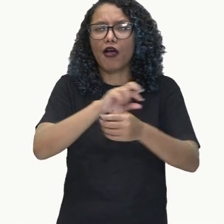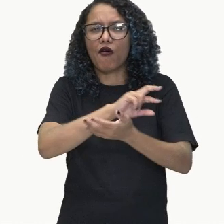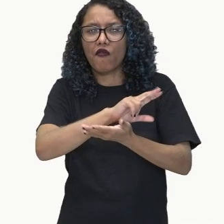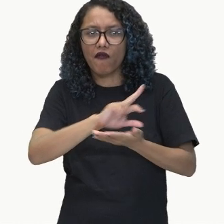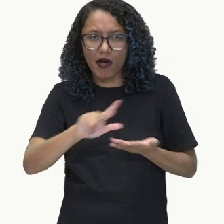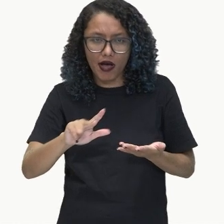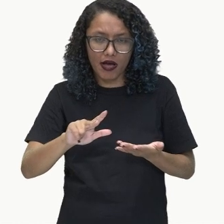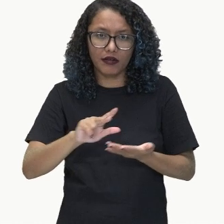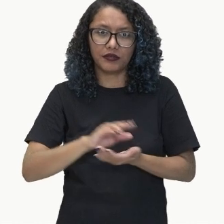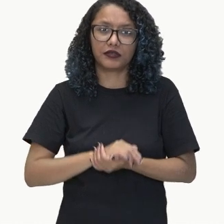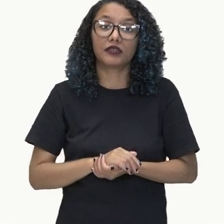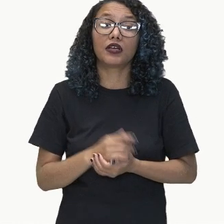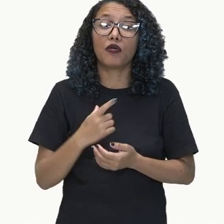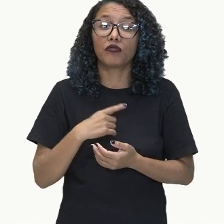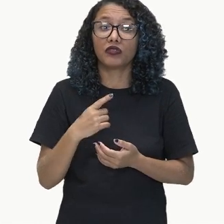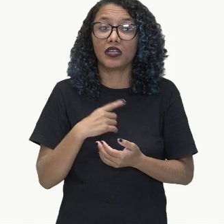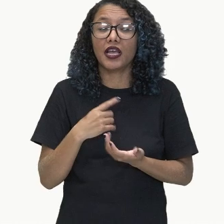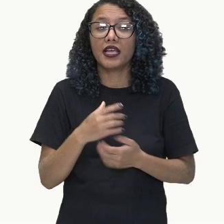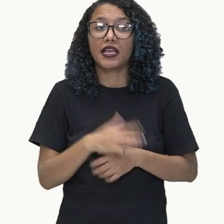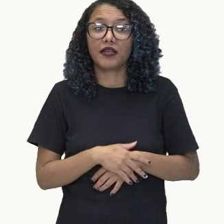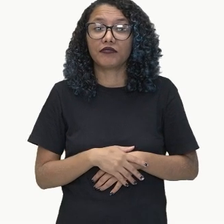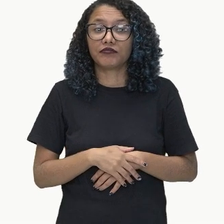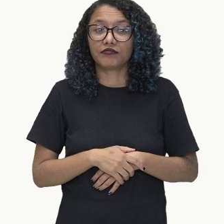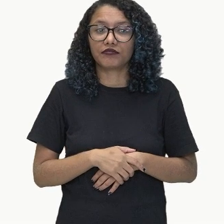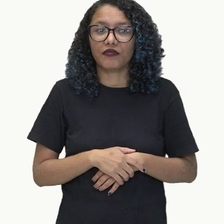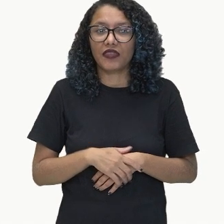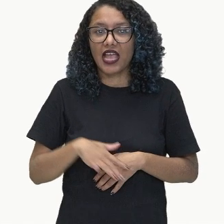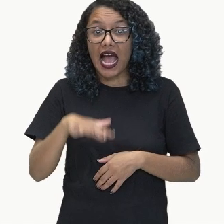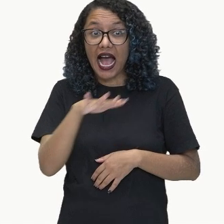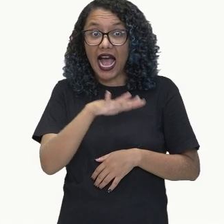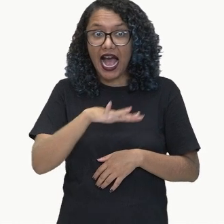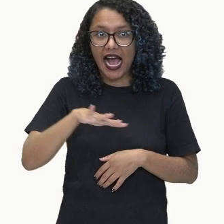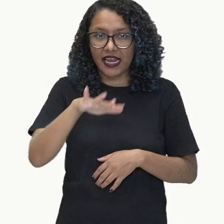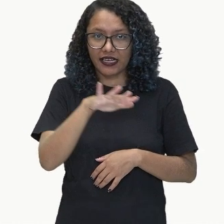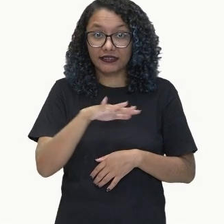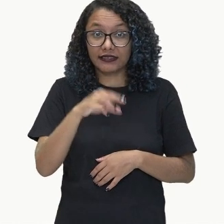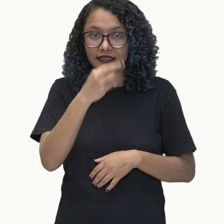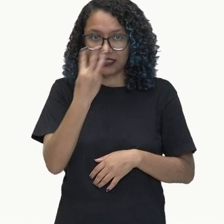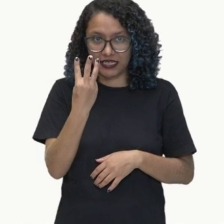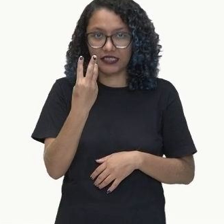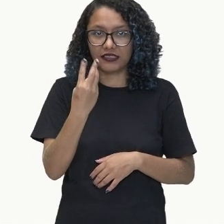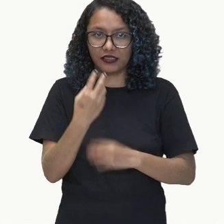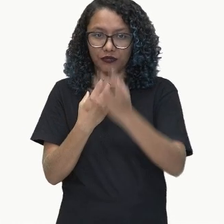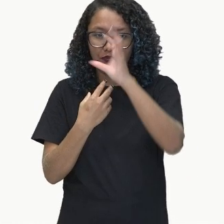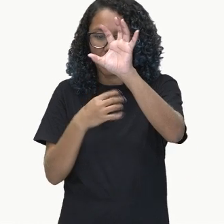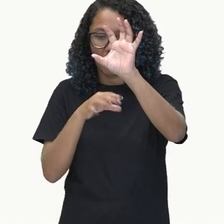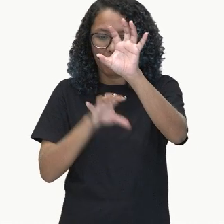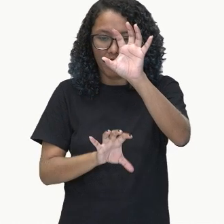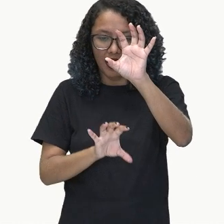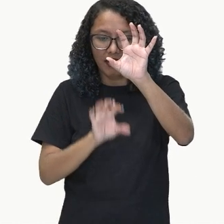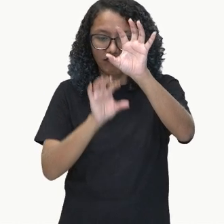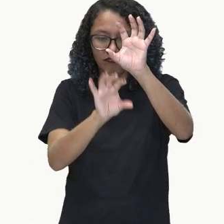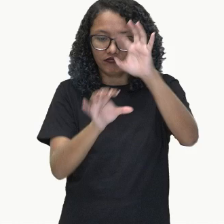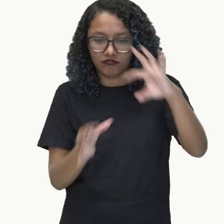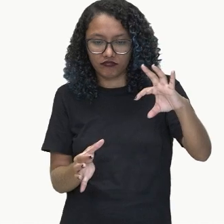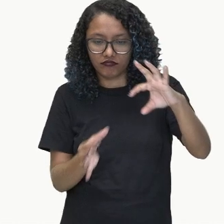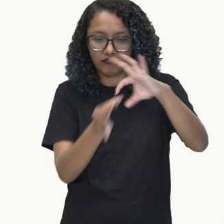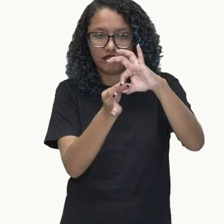grandes porções de terra, uma ao norte e uma ao sul, e uma faixa estreita de terra que vai unir essas 2 grandes massas.